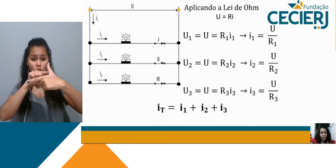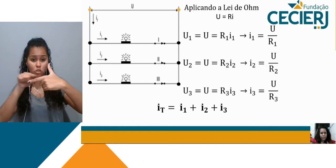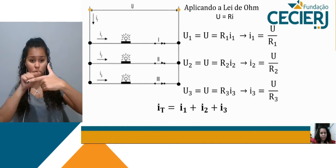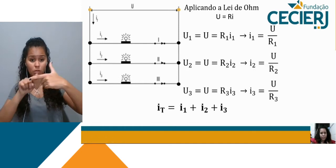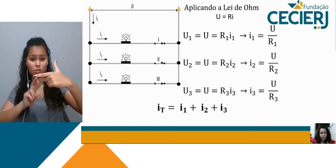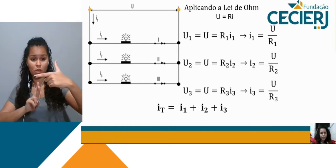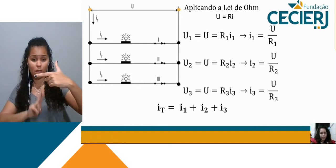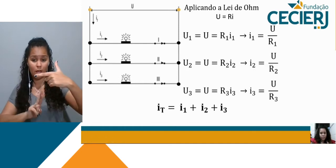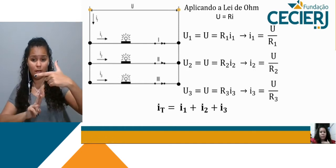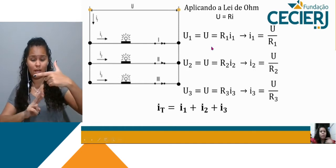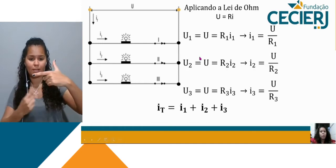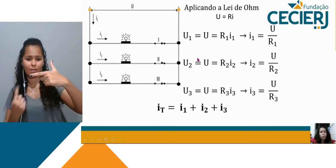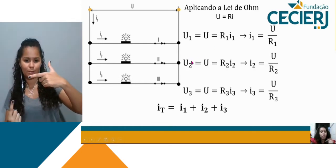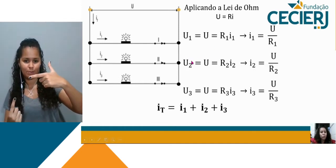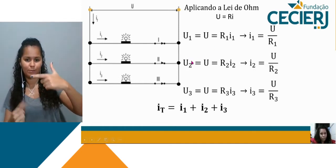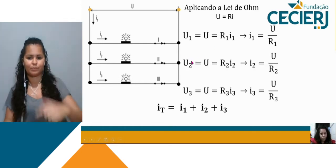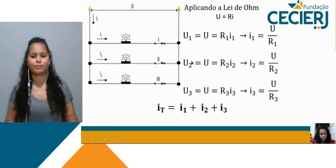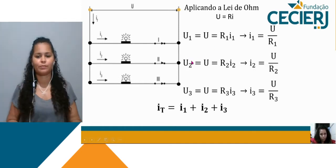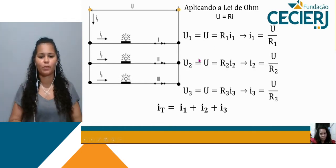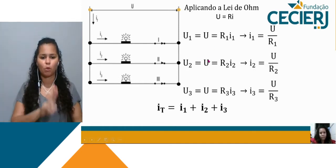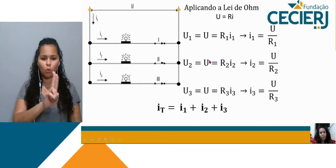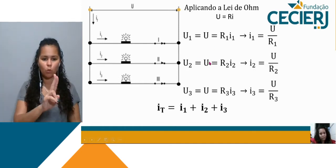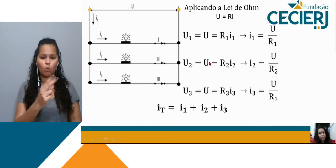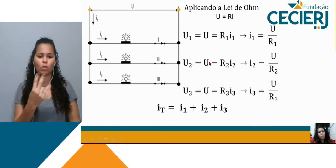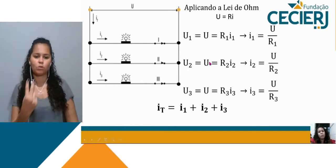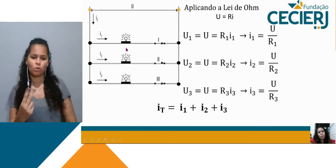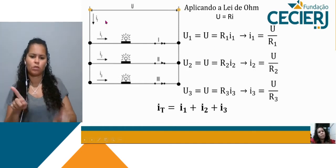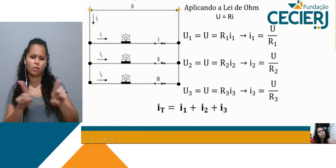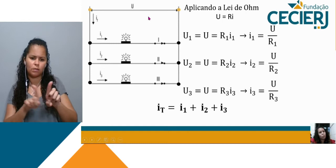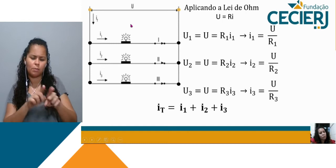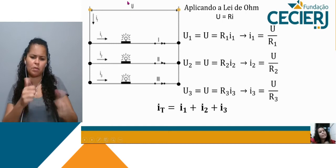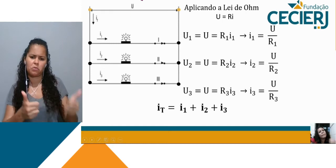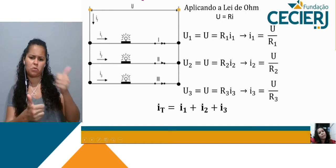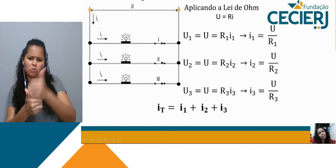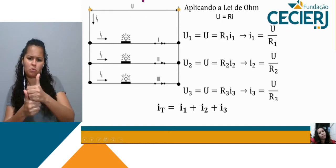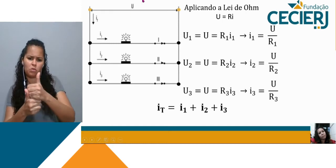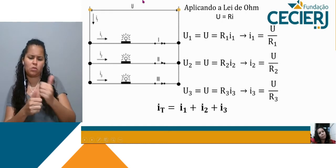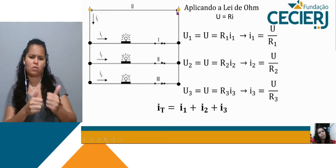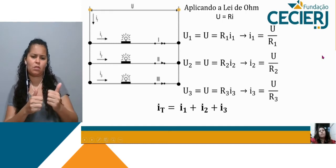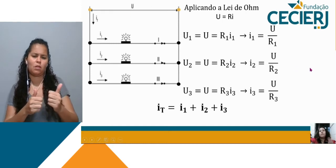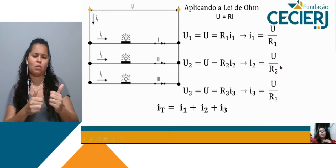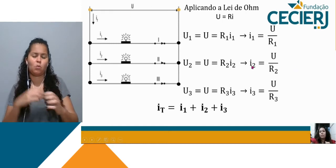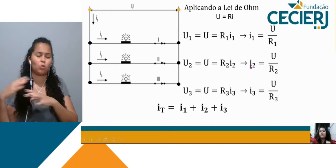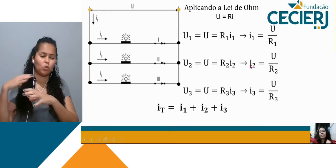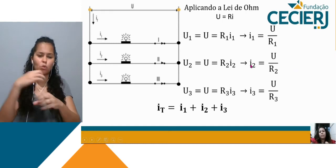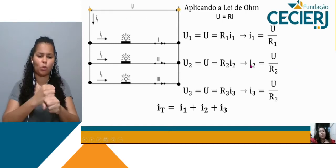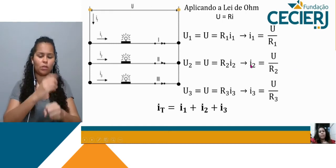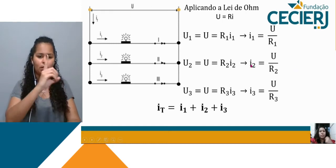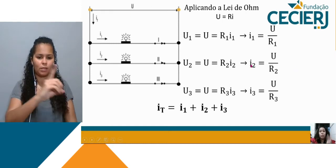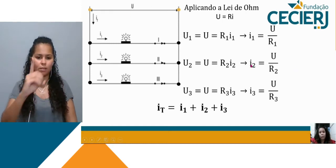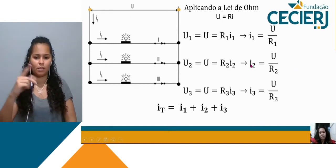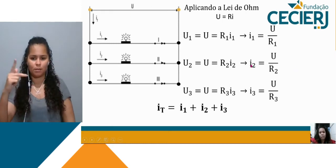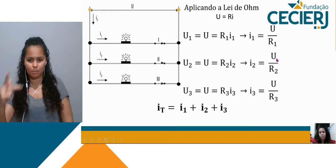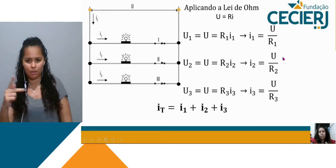primeira lâmpada. O 2 também vai ser substituída por toda a DDP. Então, eu vou fazer